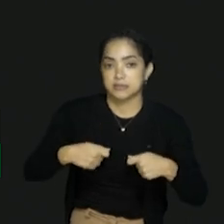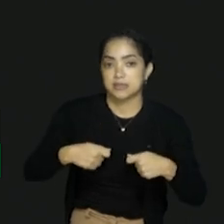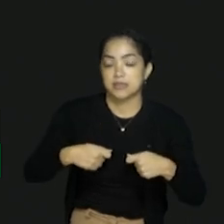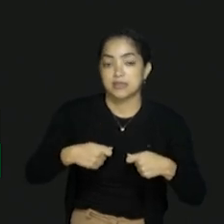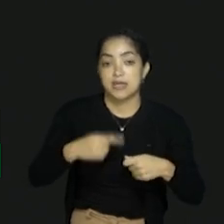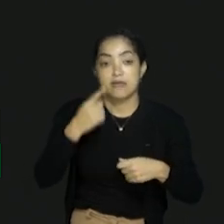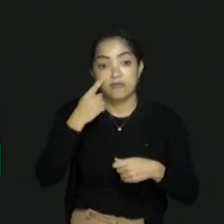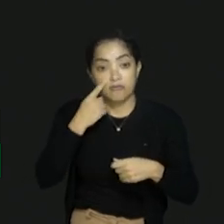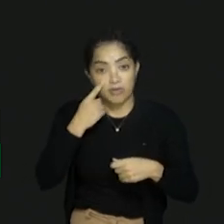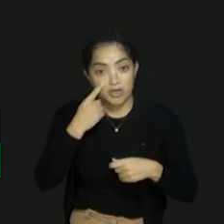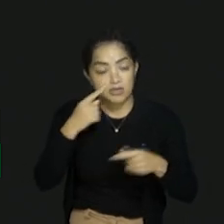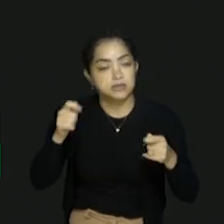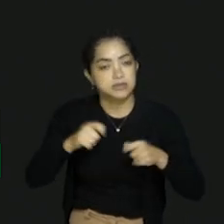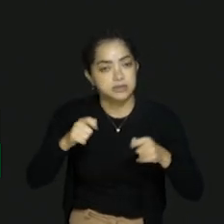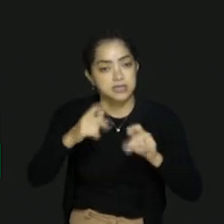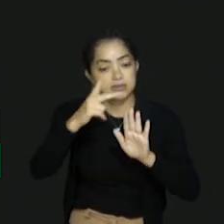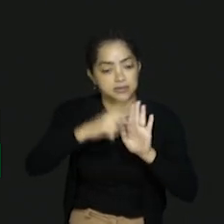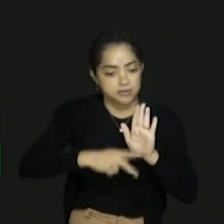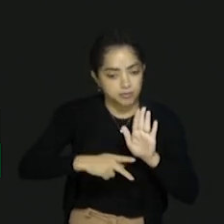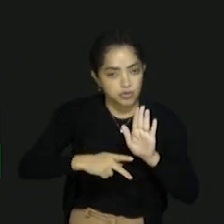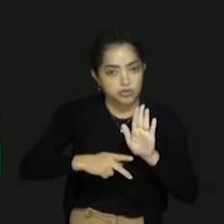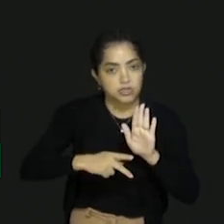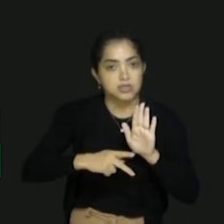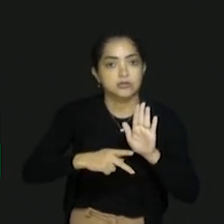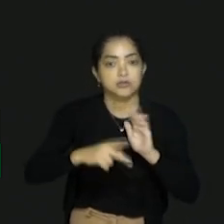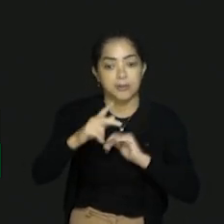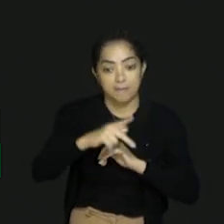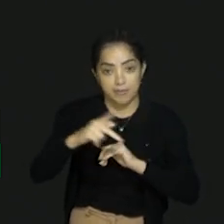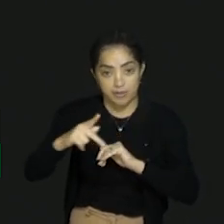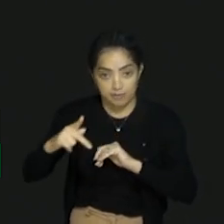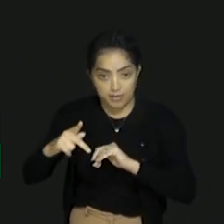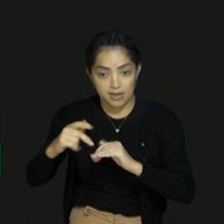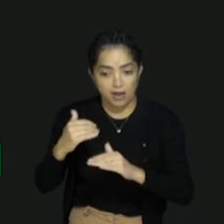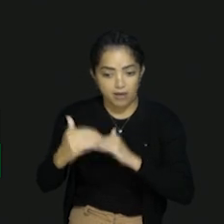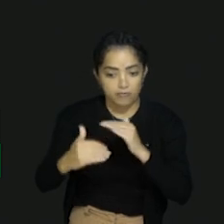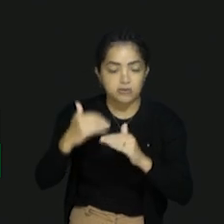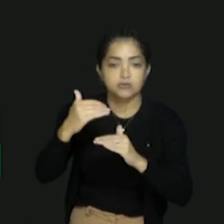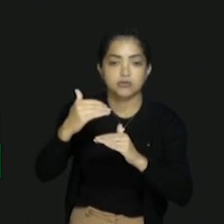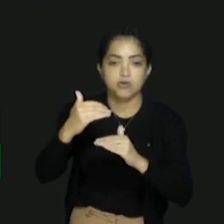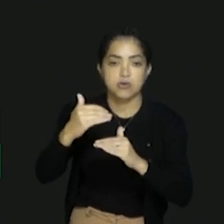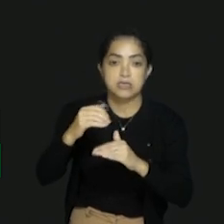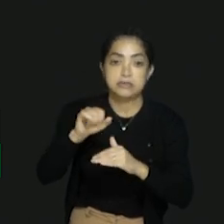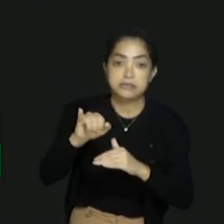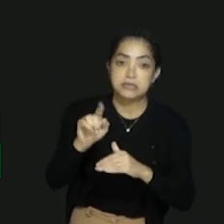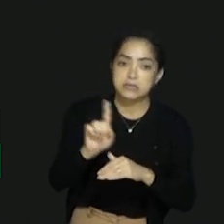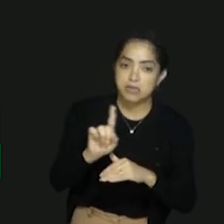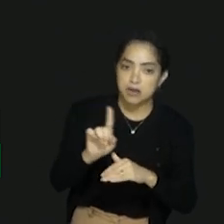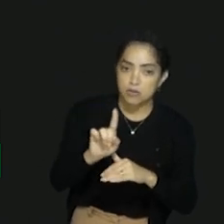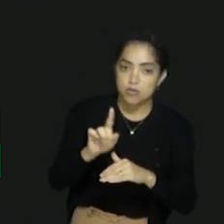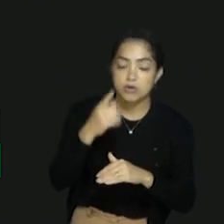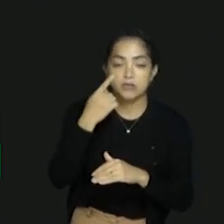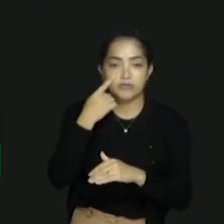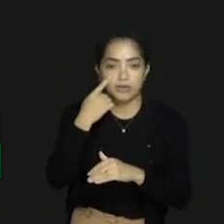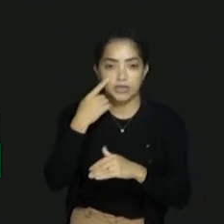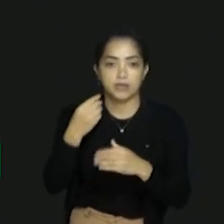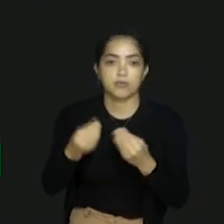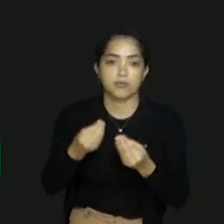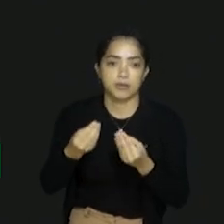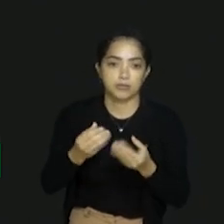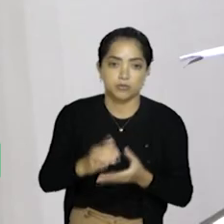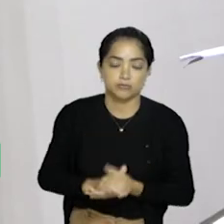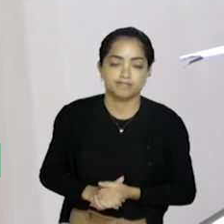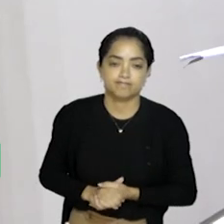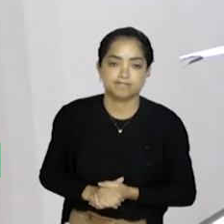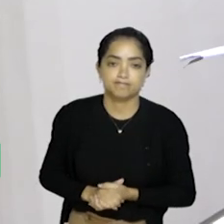verificar se realmente esse projeto avançou da ppp caso não tenha avançado ainda é avançarmos que essa situação da delegacia Obrigado Deputado